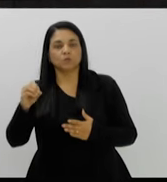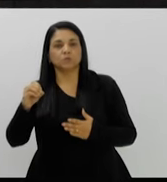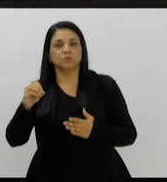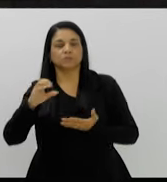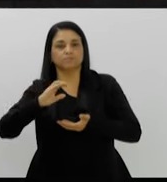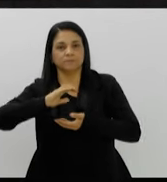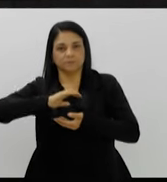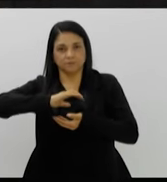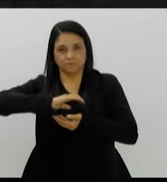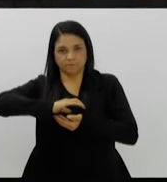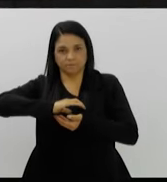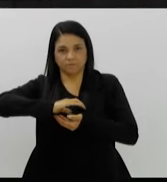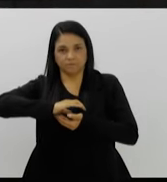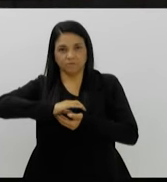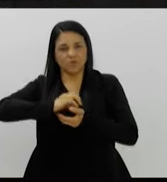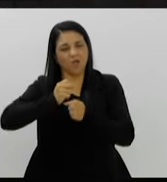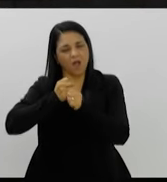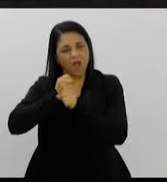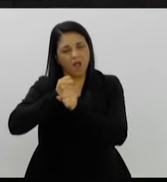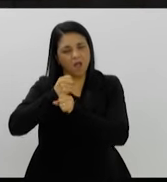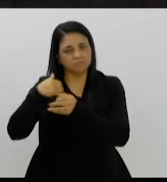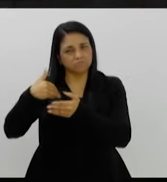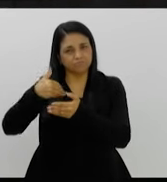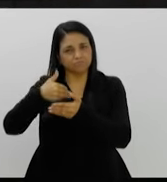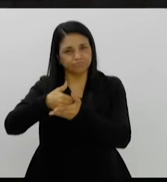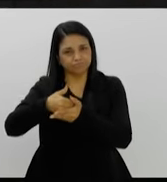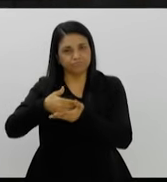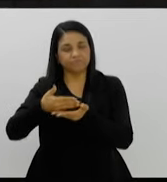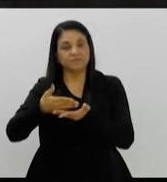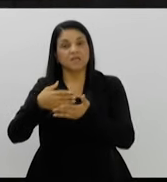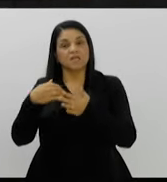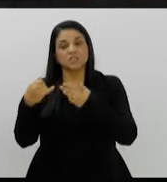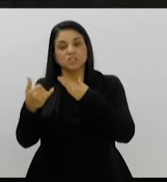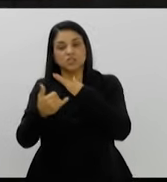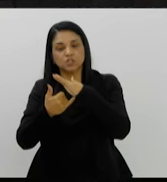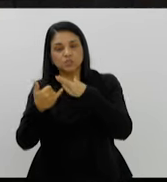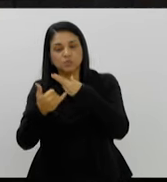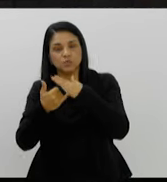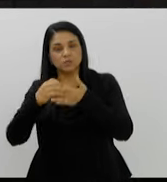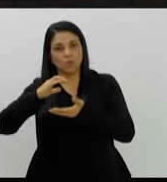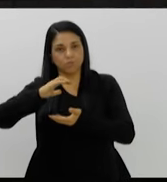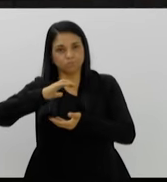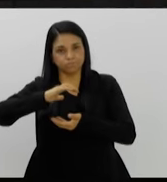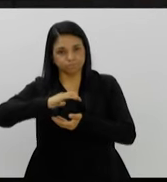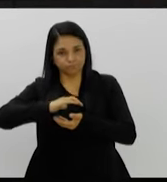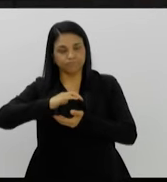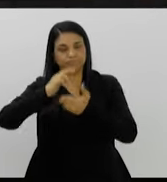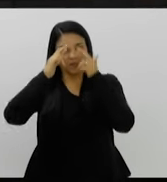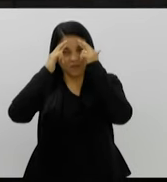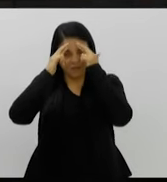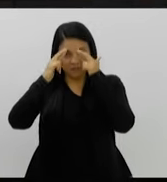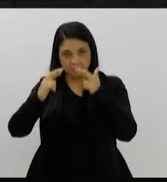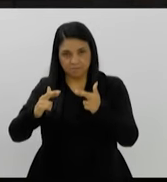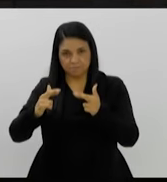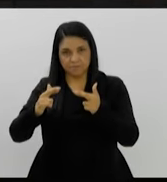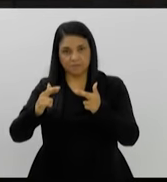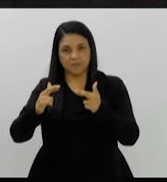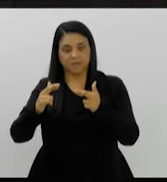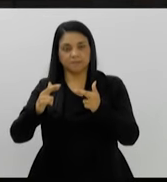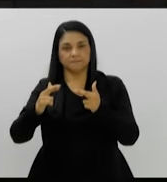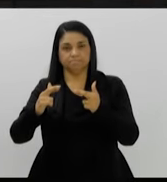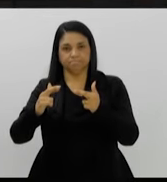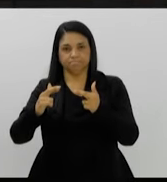anos comandou essa instituição que foi tão respeitada em seu